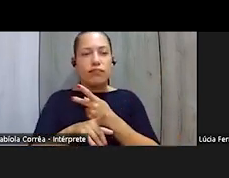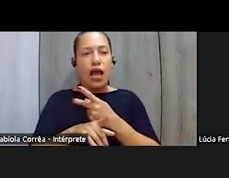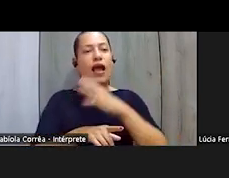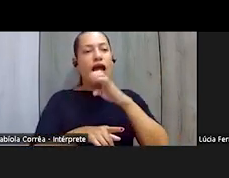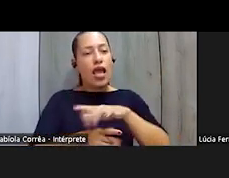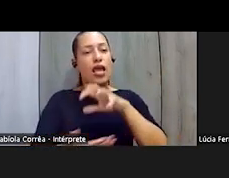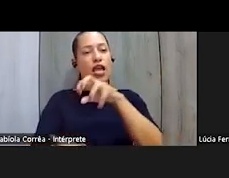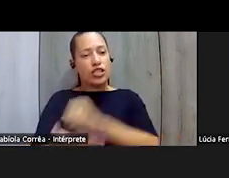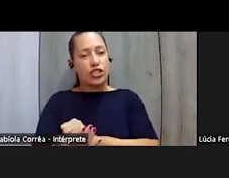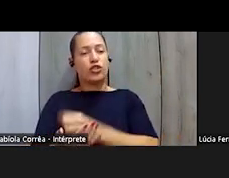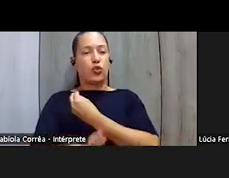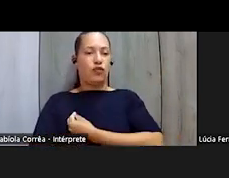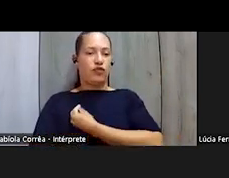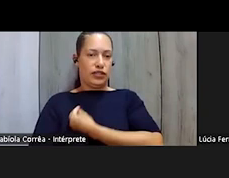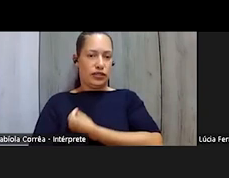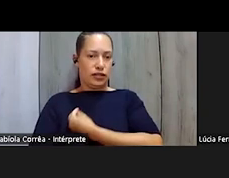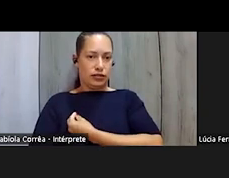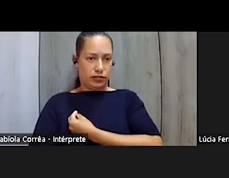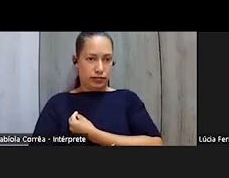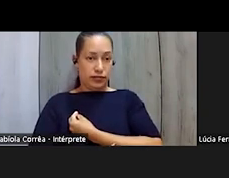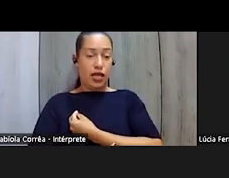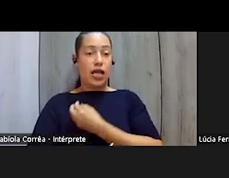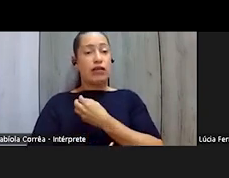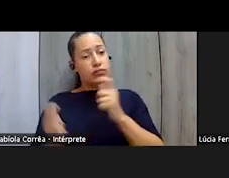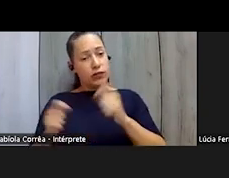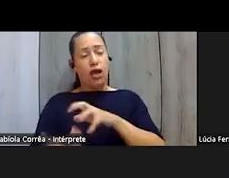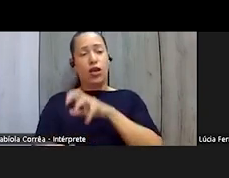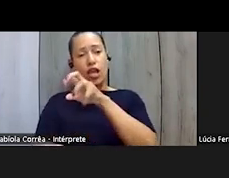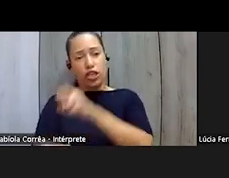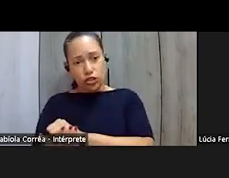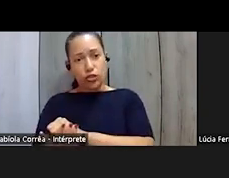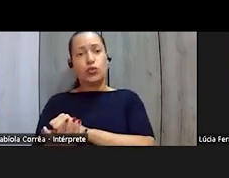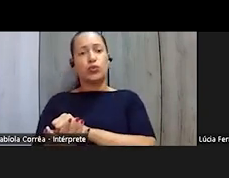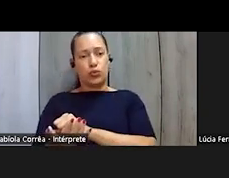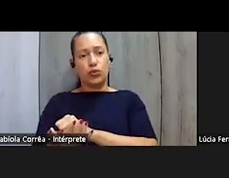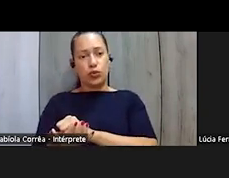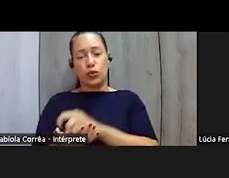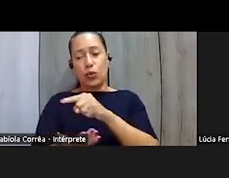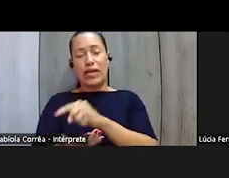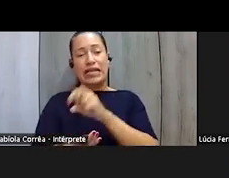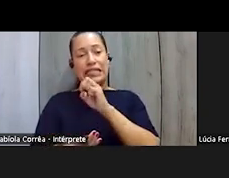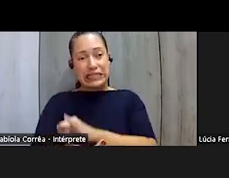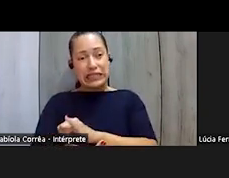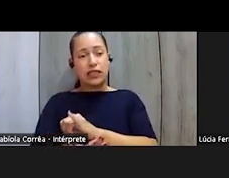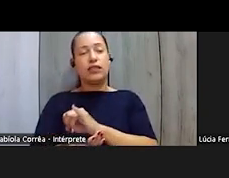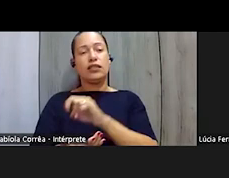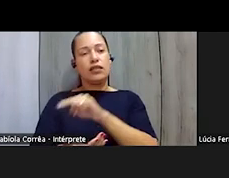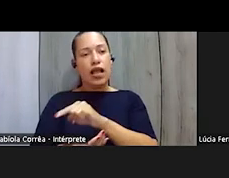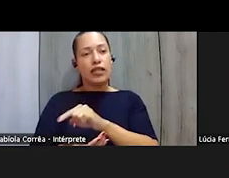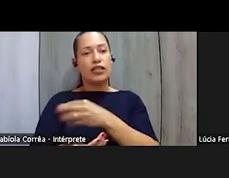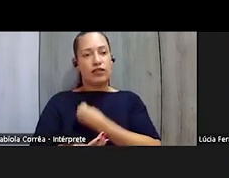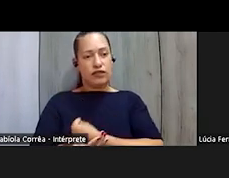da vida. Só pode existir um registro iquinológico, um iquinofóssil, se o organismo ainda está em vida.